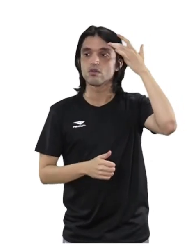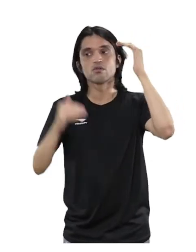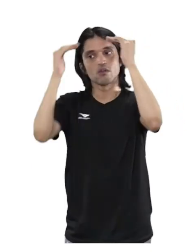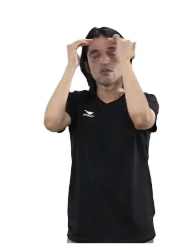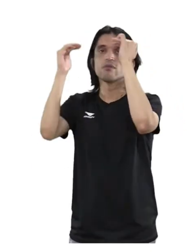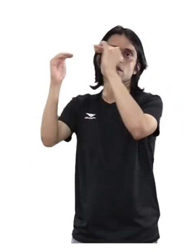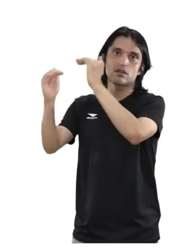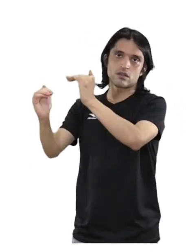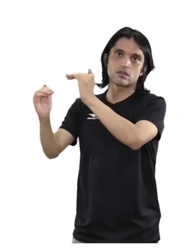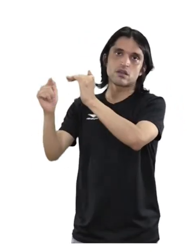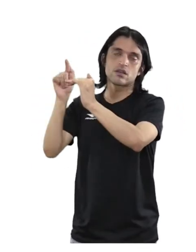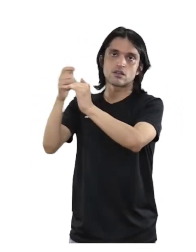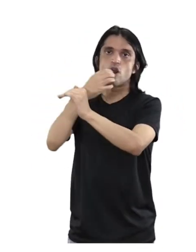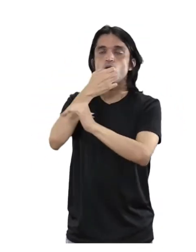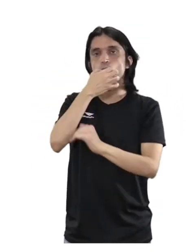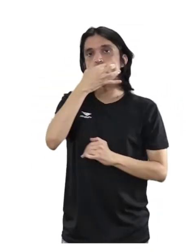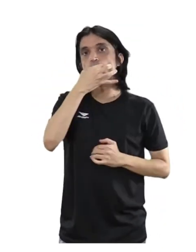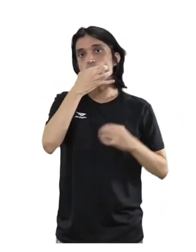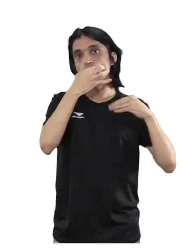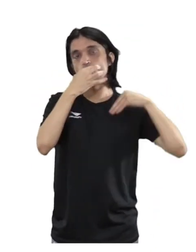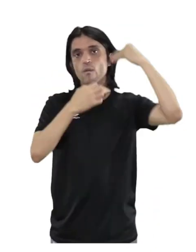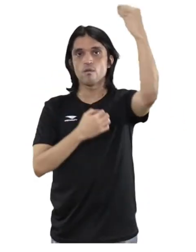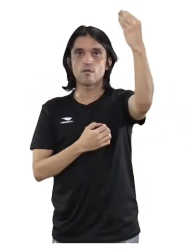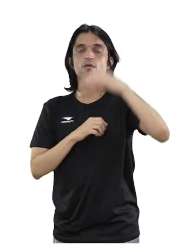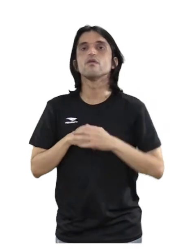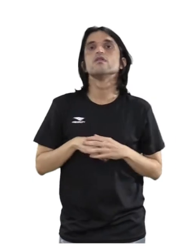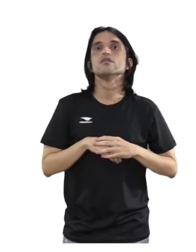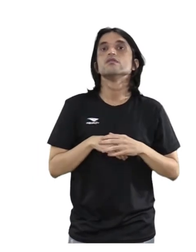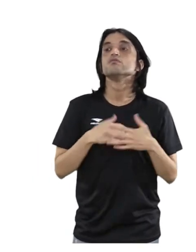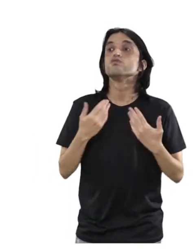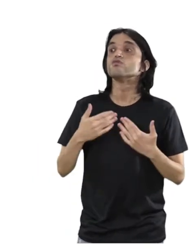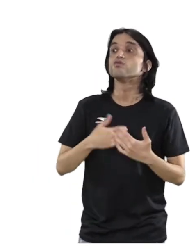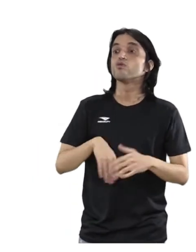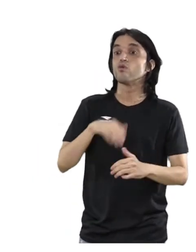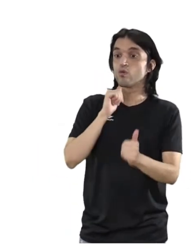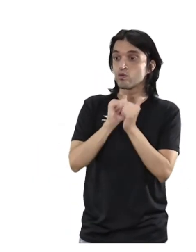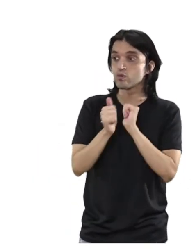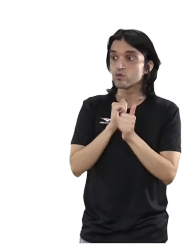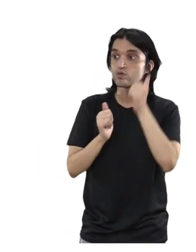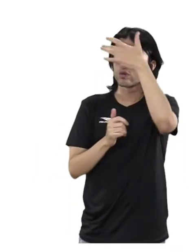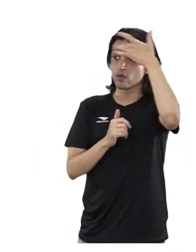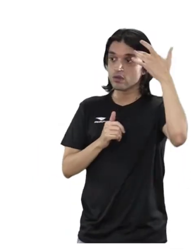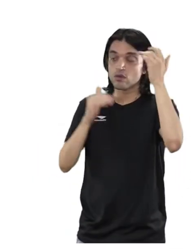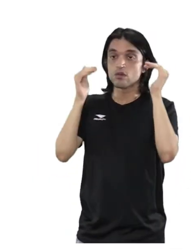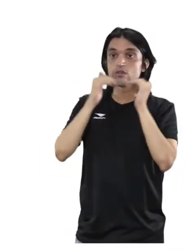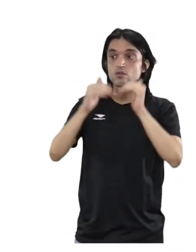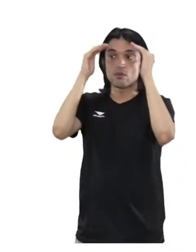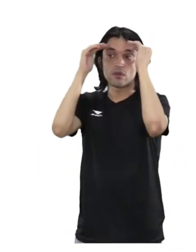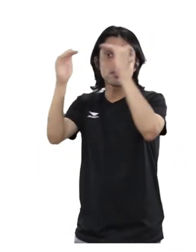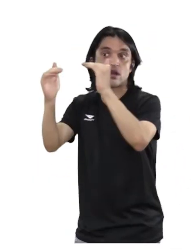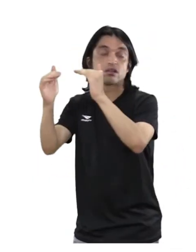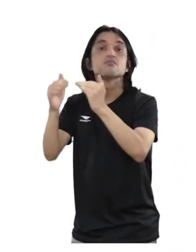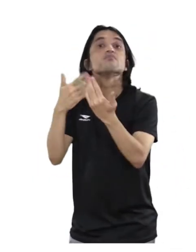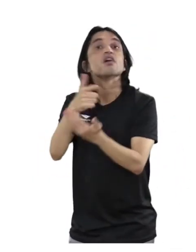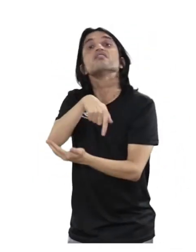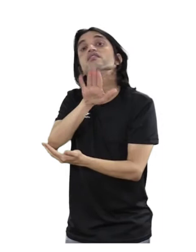Os jogadores obedecem. Então, obedecem a quem? Ao juiz da partida. Então, esse obedece é verbo